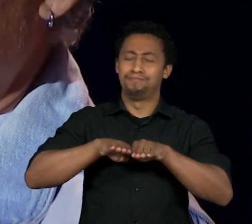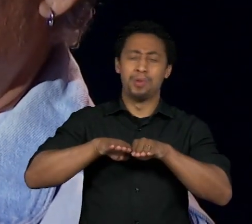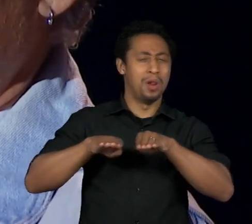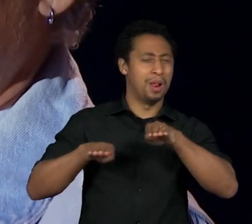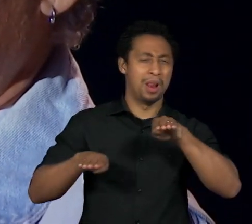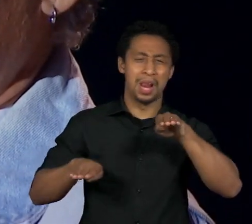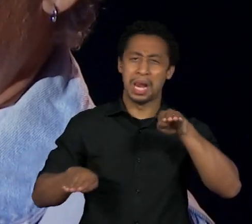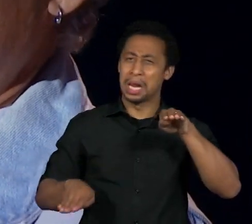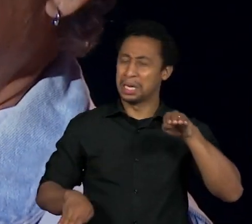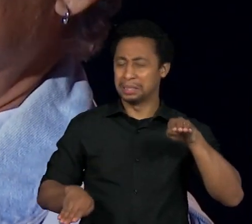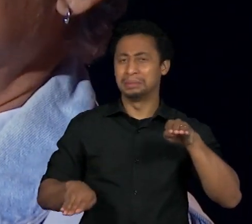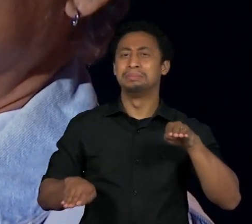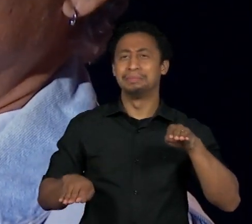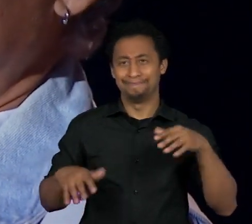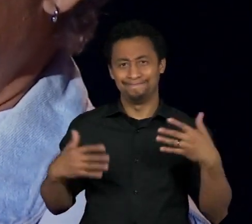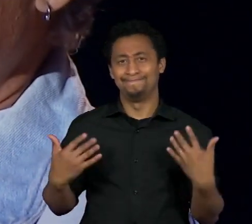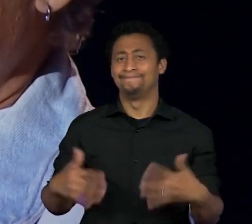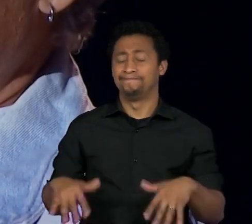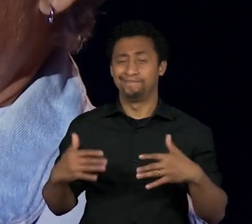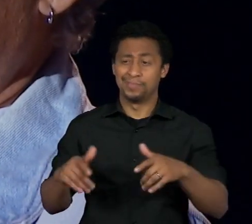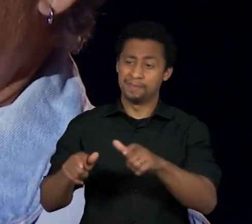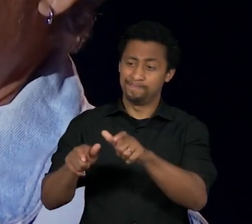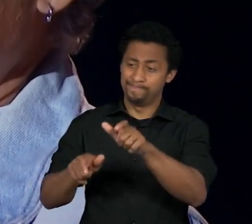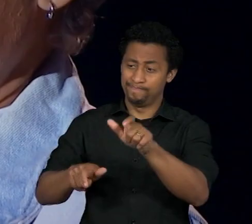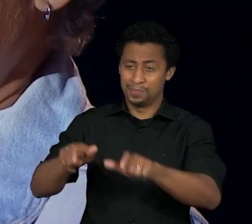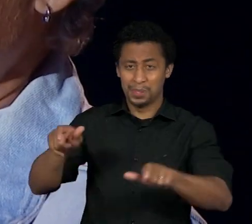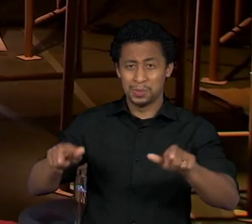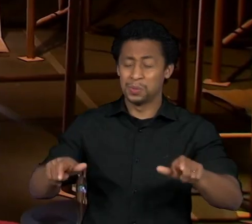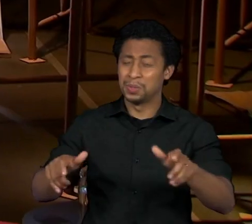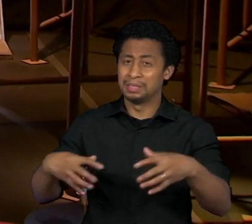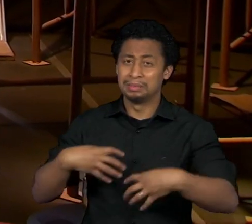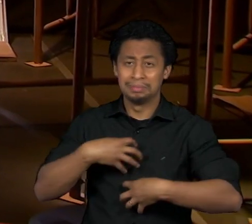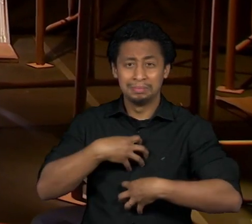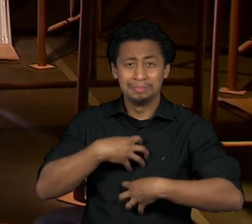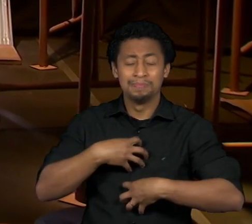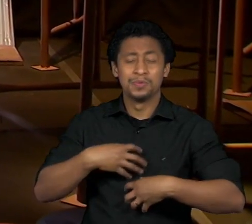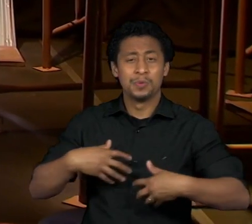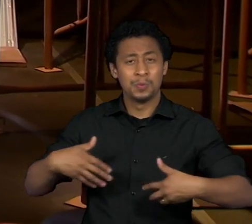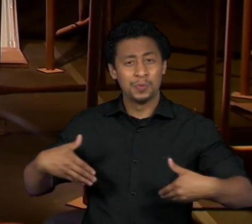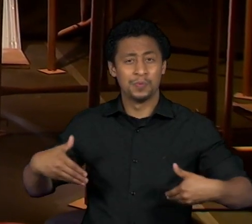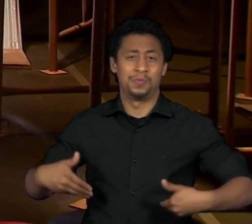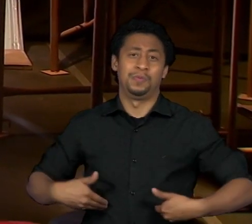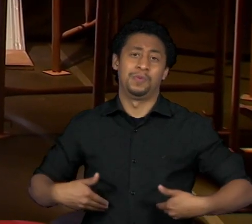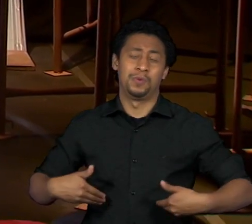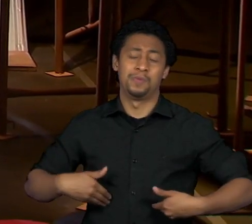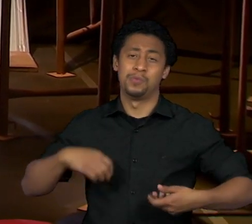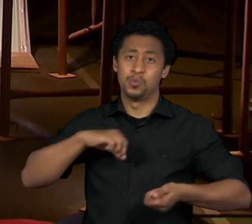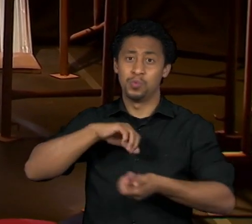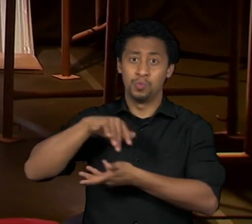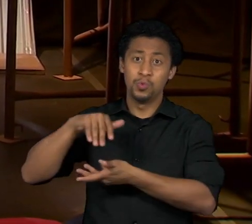explodindo. Nunca houve tanta gente passando fome no planeta, nunca houve tanta gente